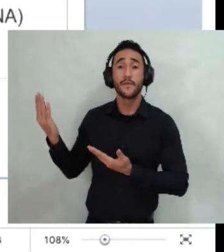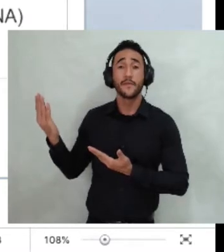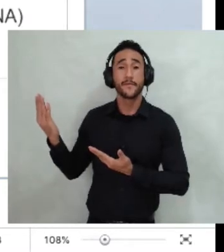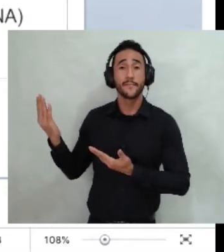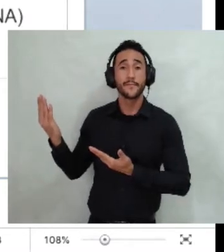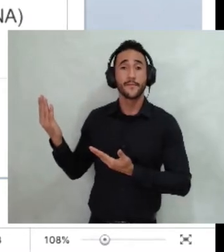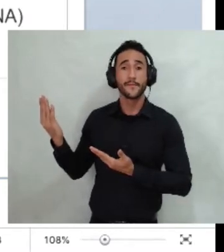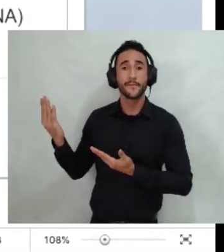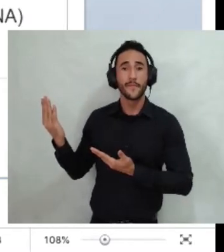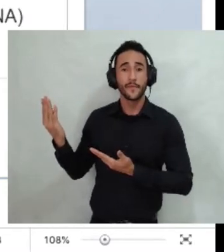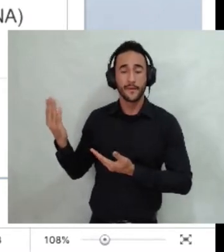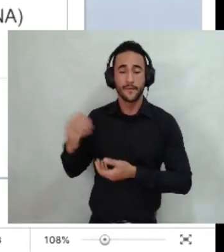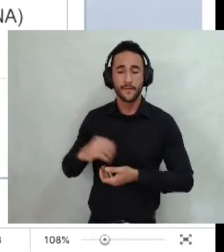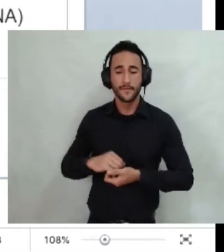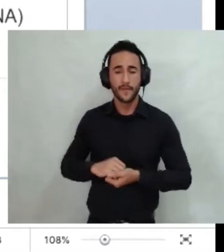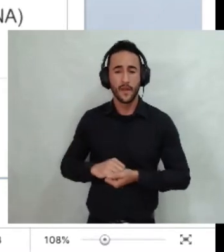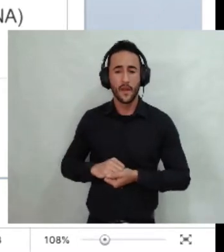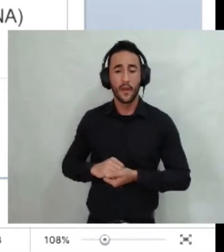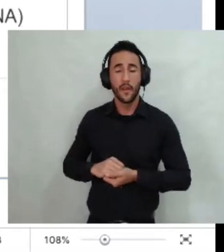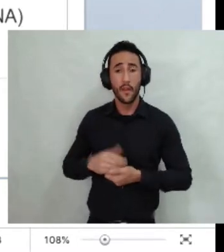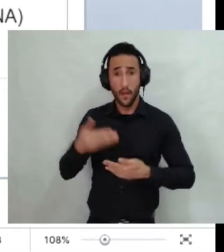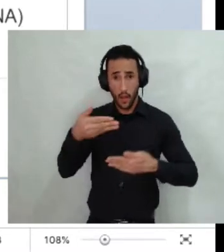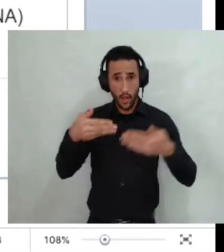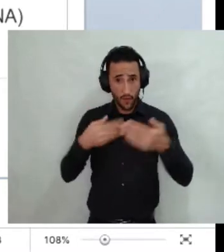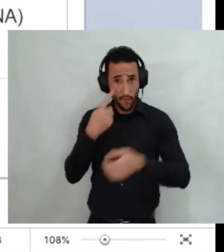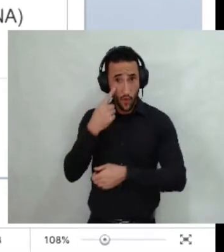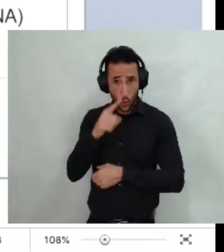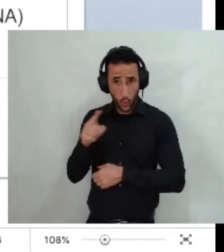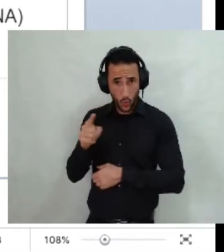tá. Esse slide foi visto?